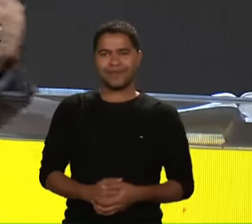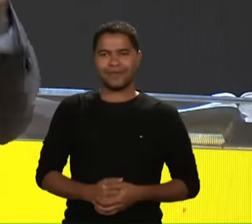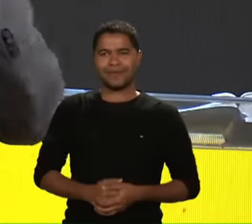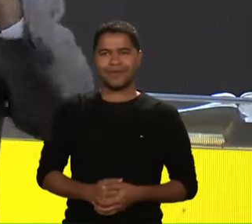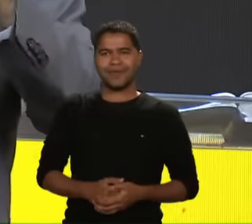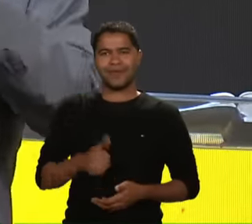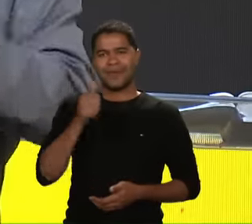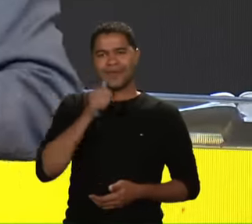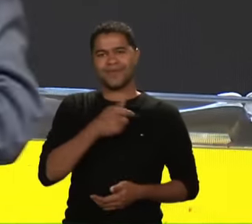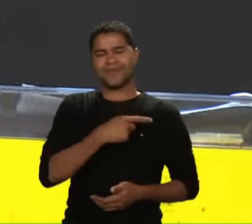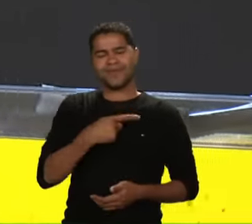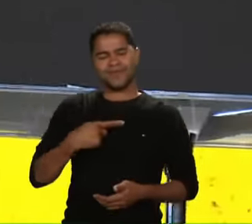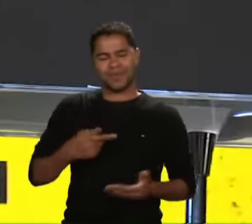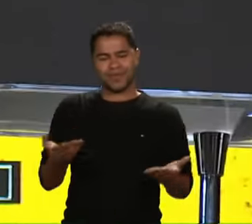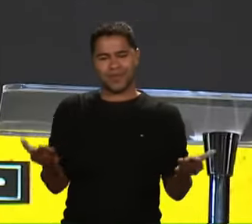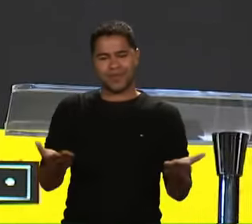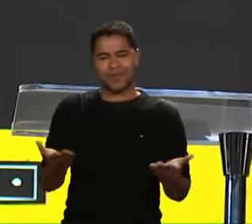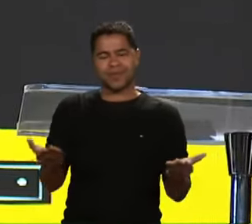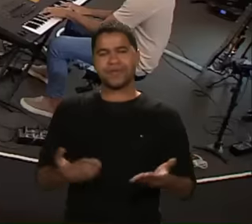Uma pastora.